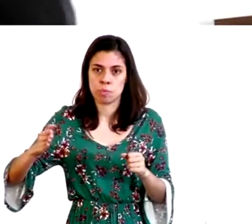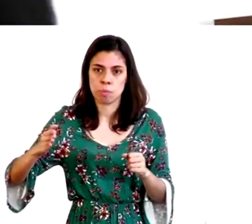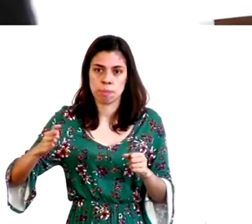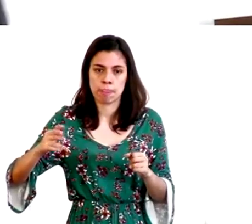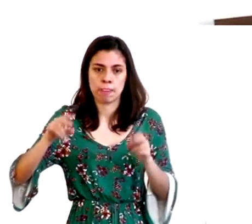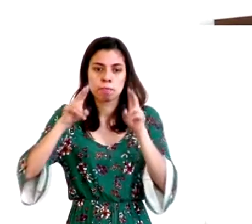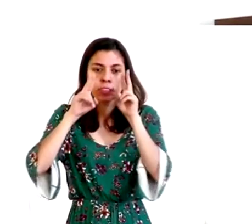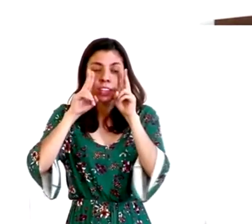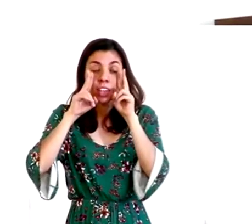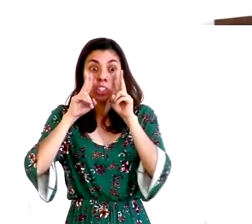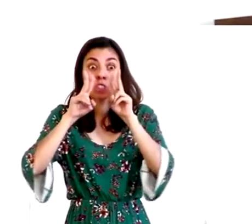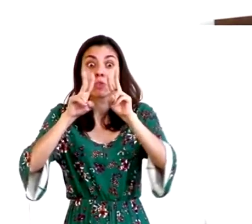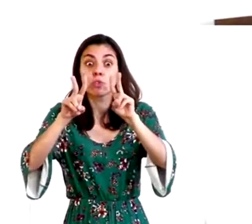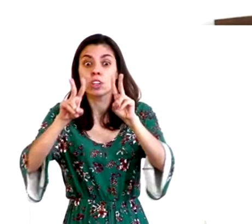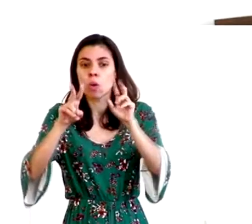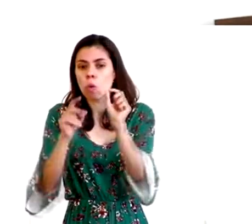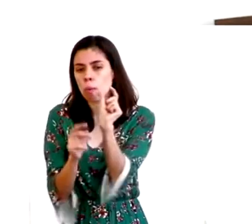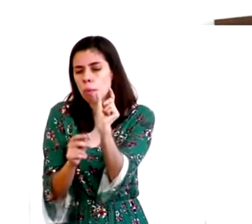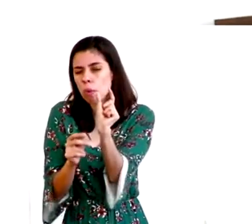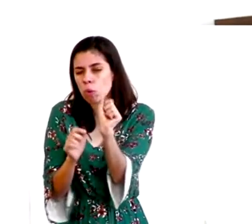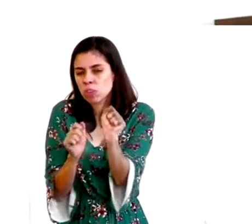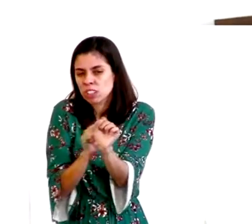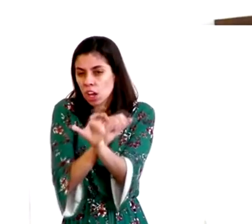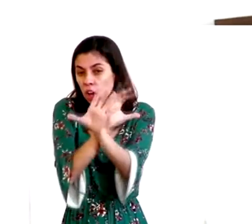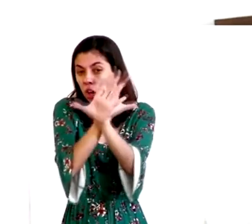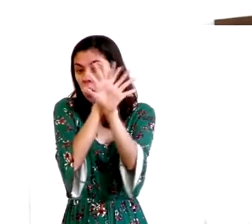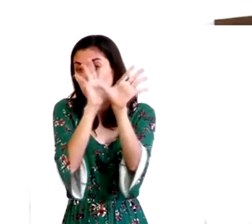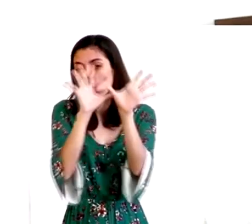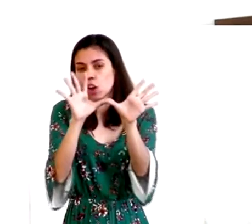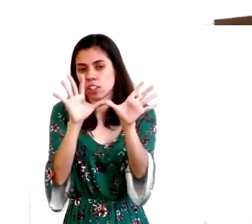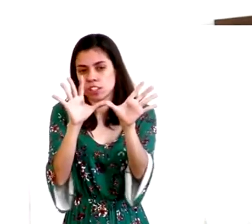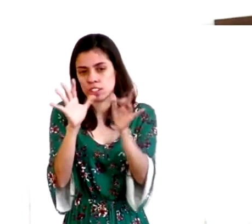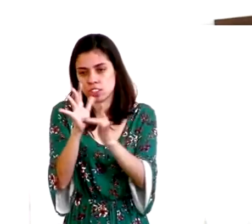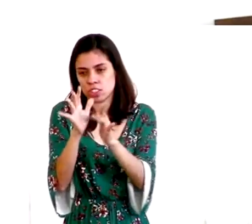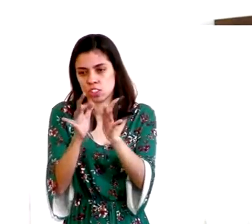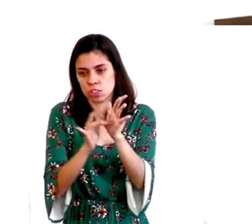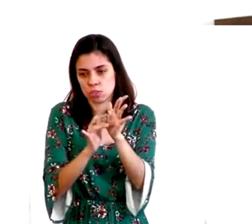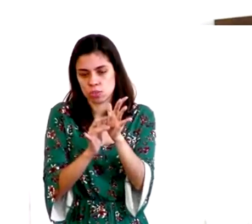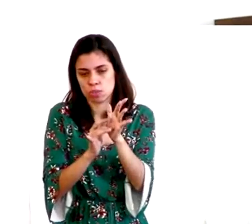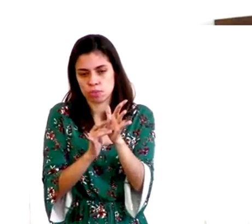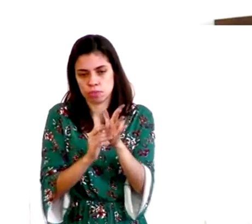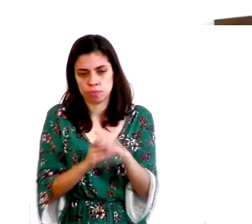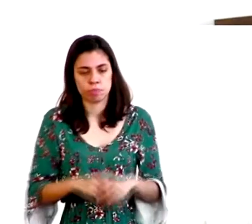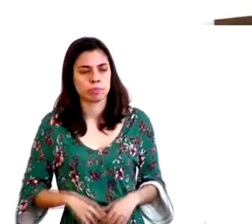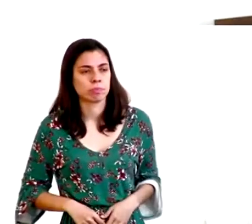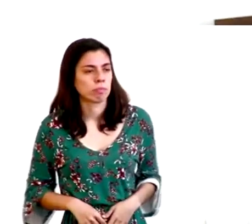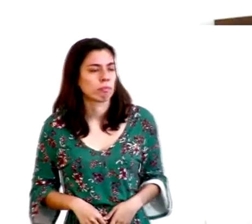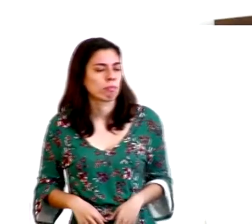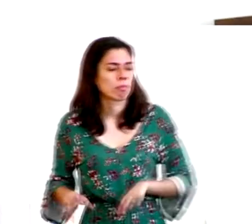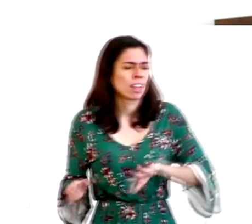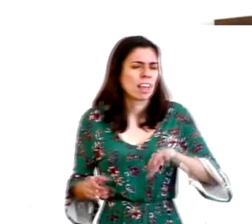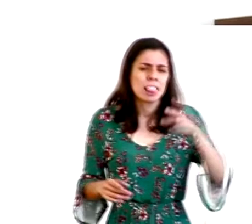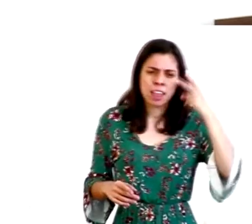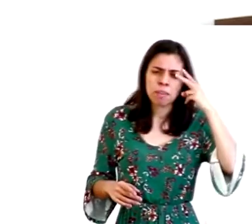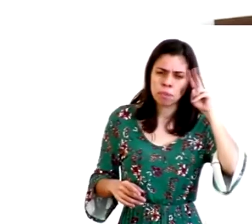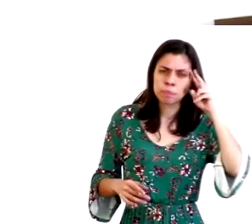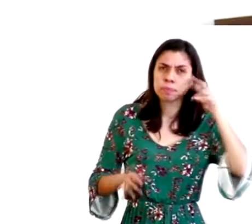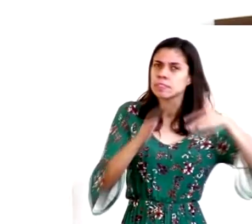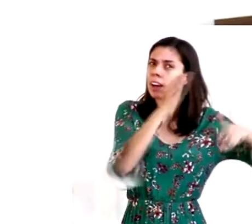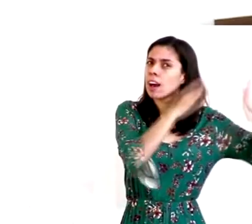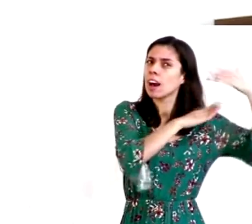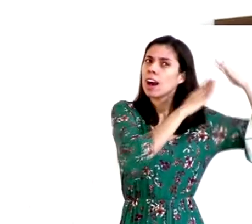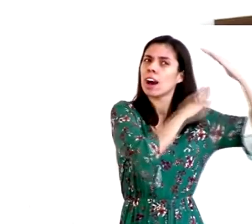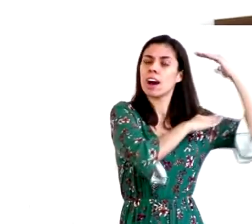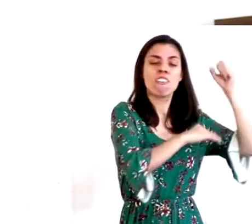Antigo Testamento, nós veremos que Moisés sobe o monte para receber a lei de Deus, e desce